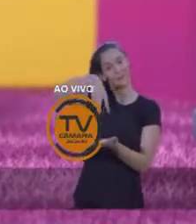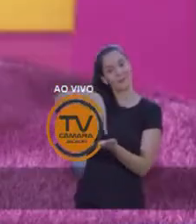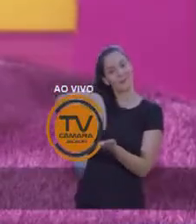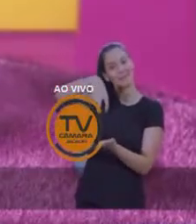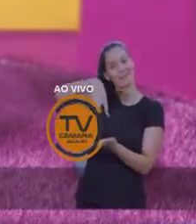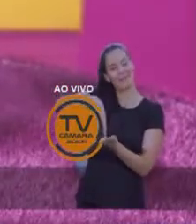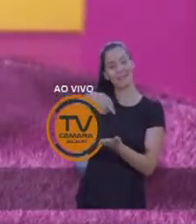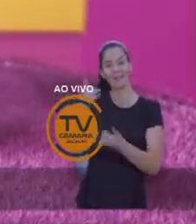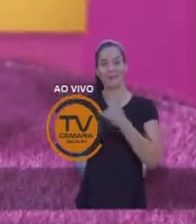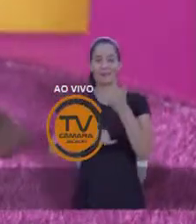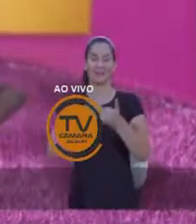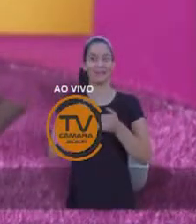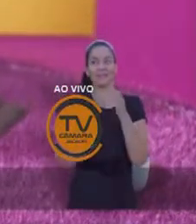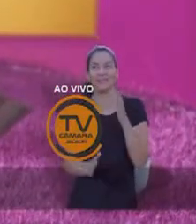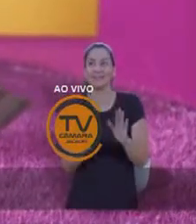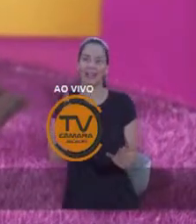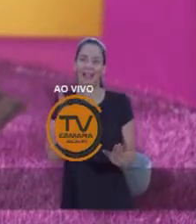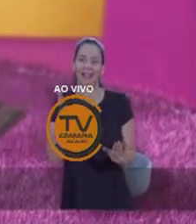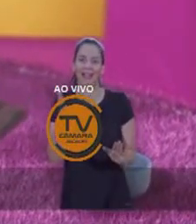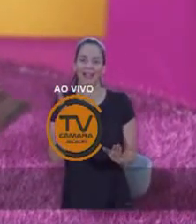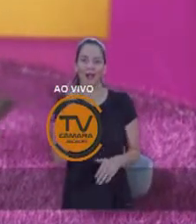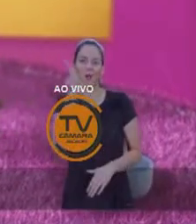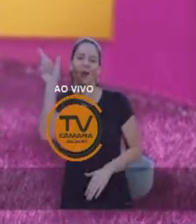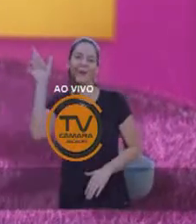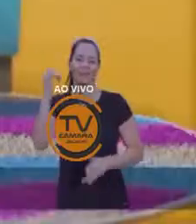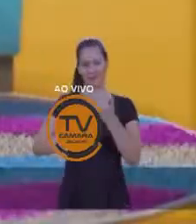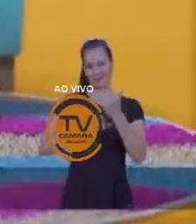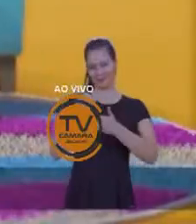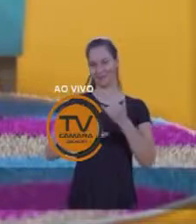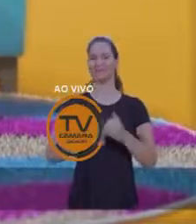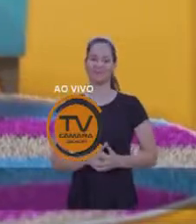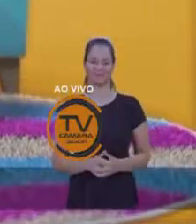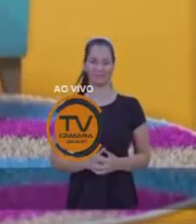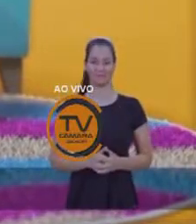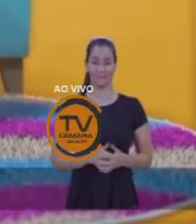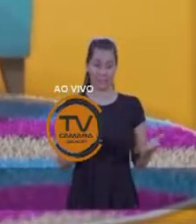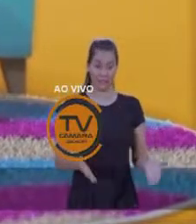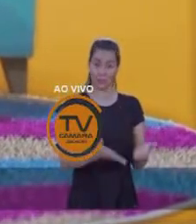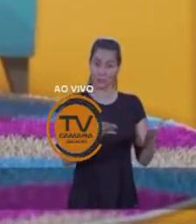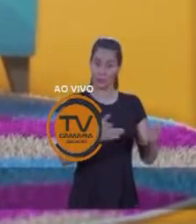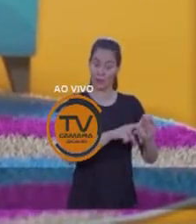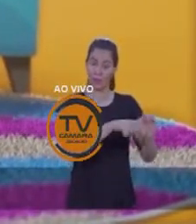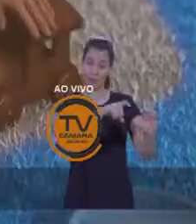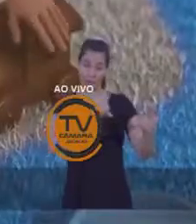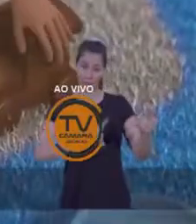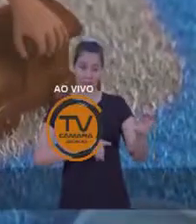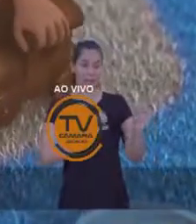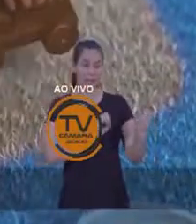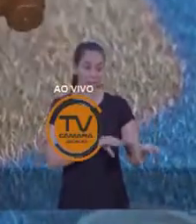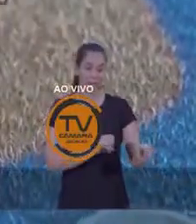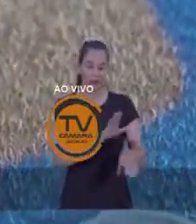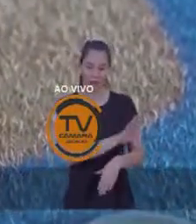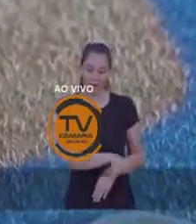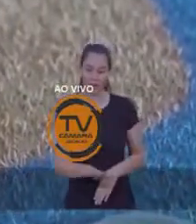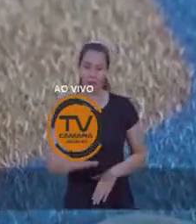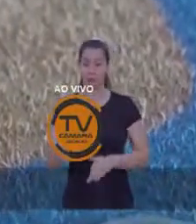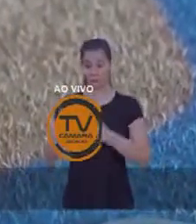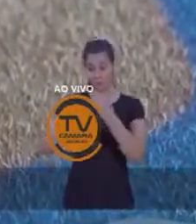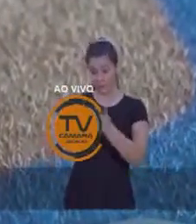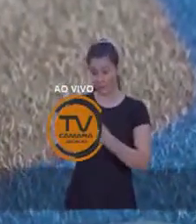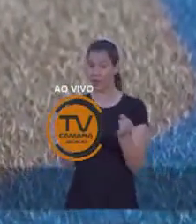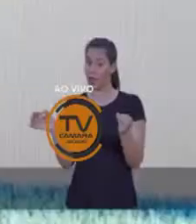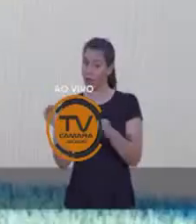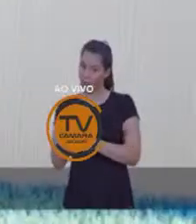só, brincar de estátua, entre outras brincadeiras. Para estimular a independência, ensine a criança a guardar seus